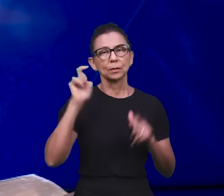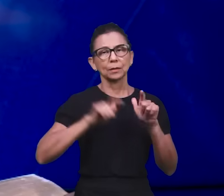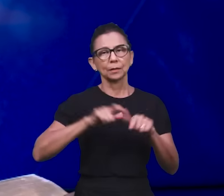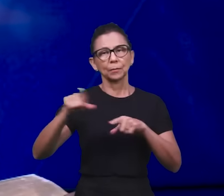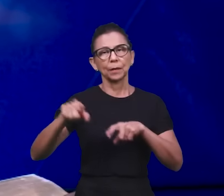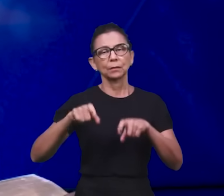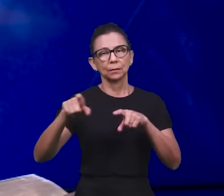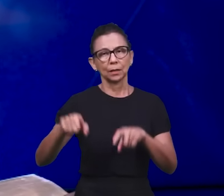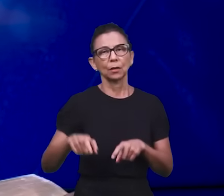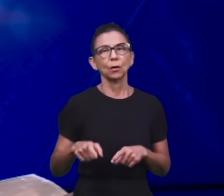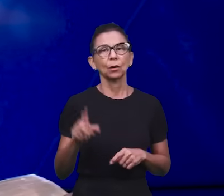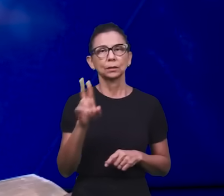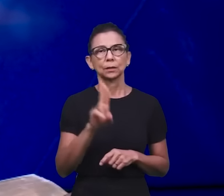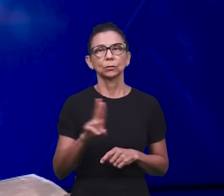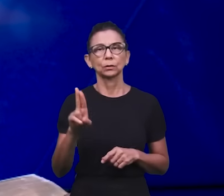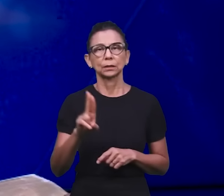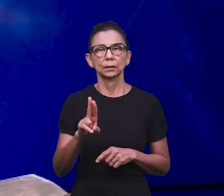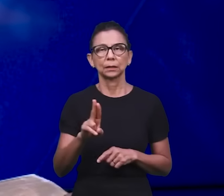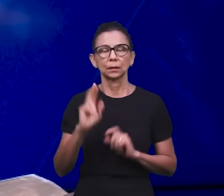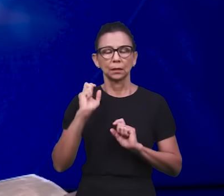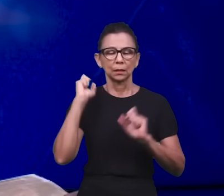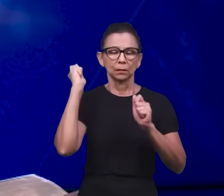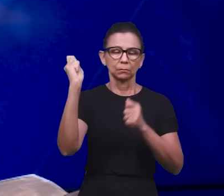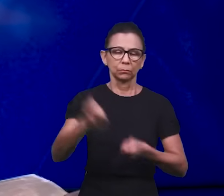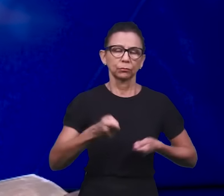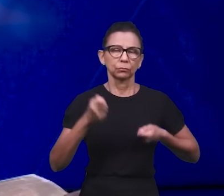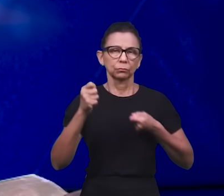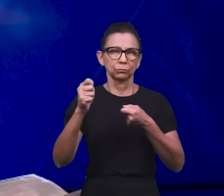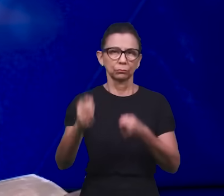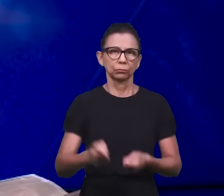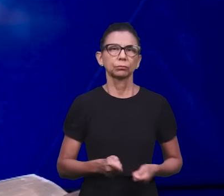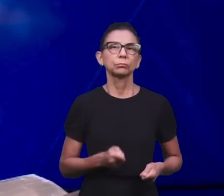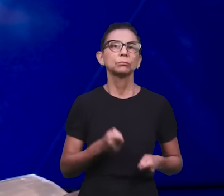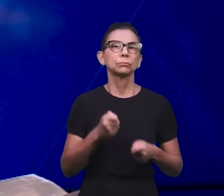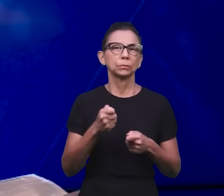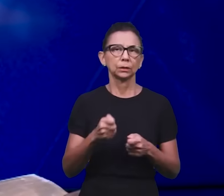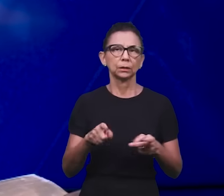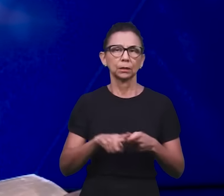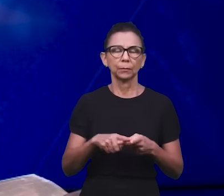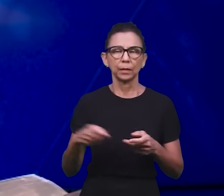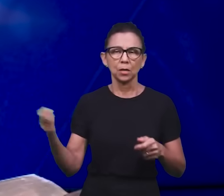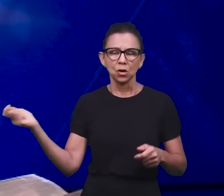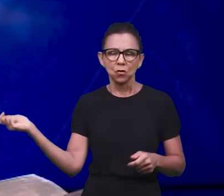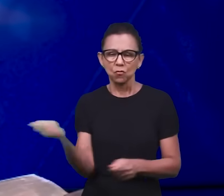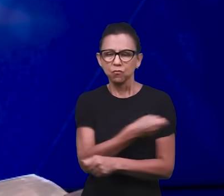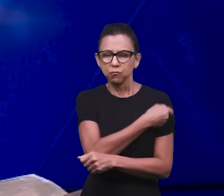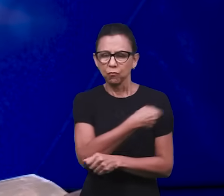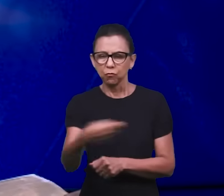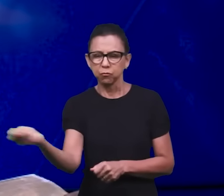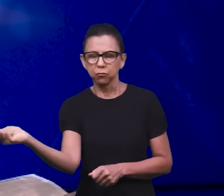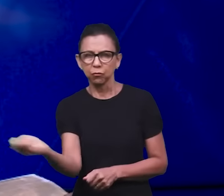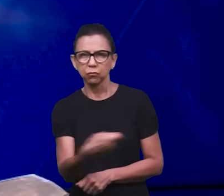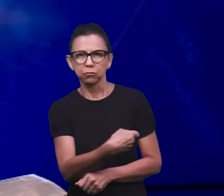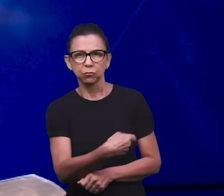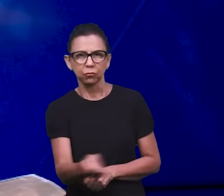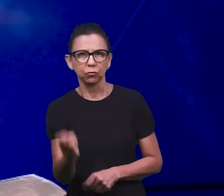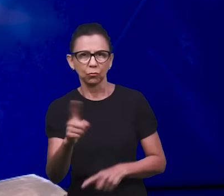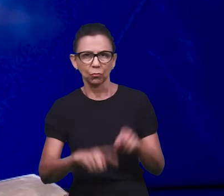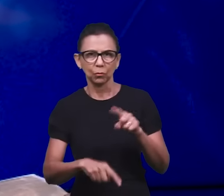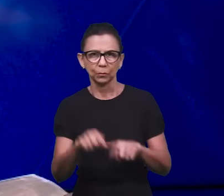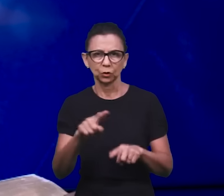o profeta usa esses dois instrumentos para falar a respeito desse momento agora. Agora o momento exige uma mudança